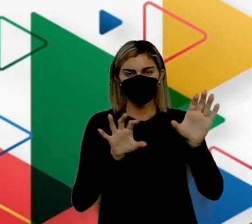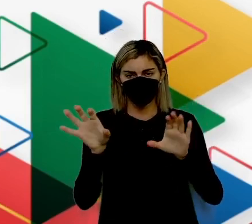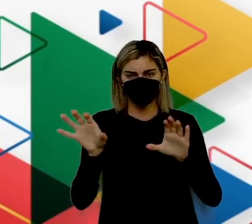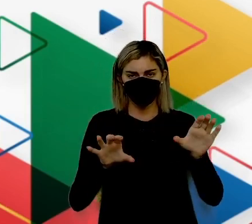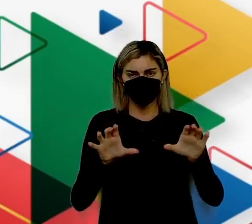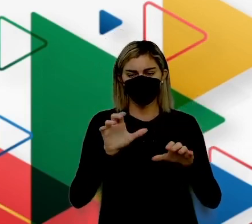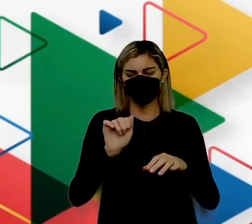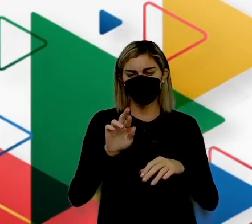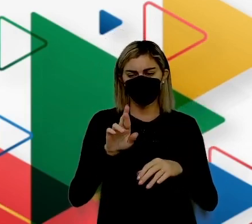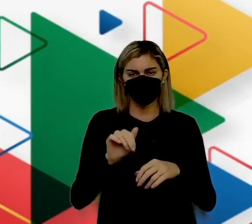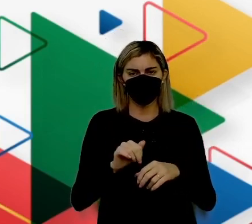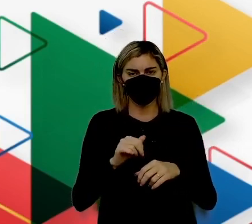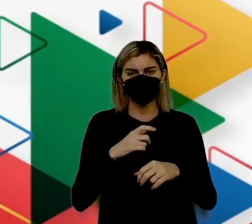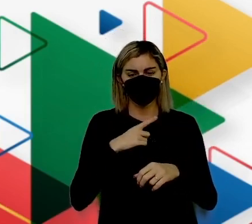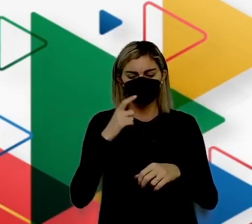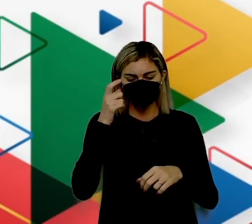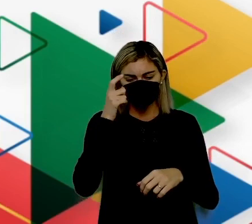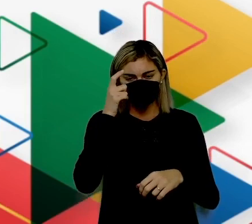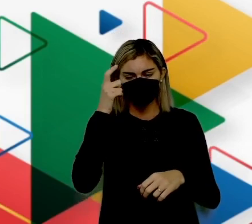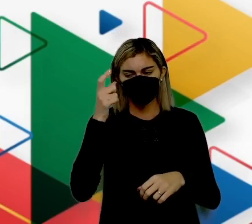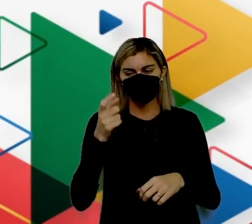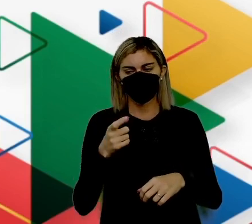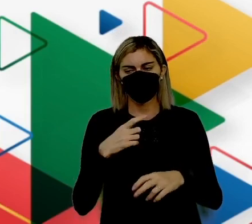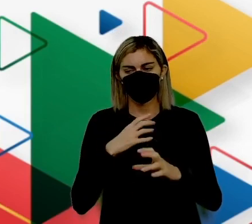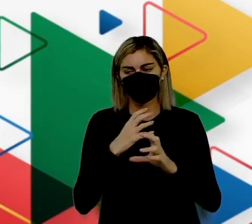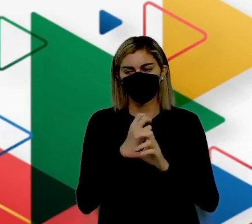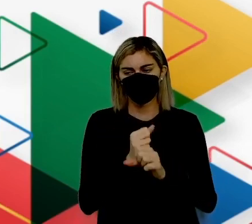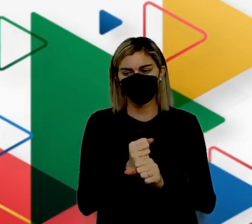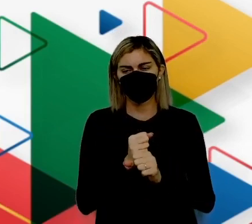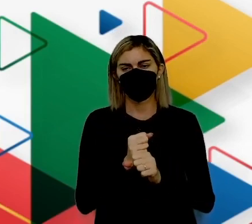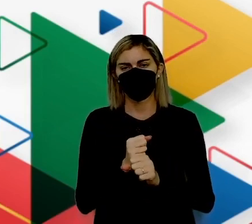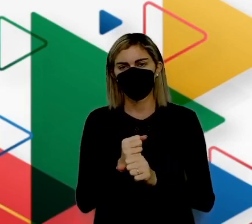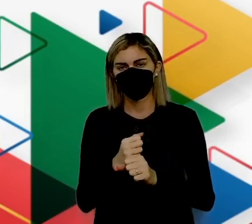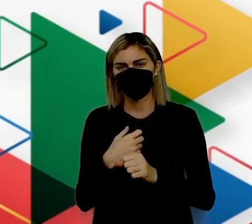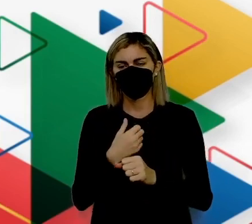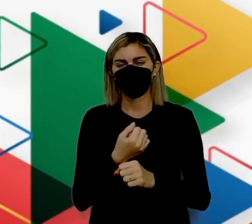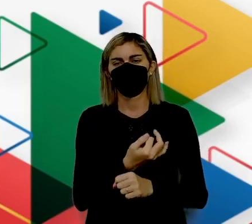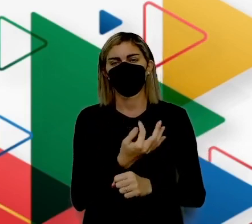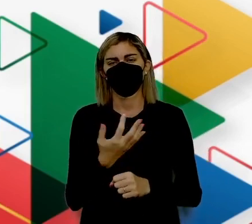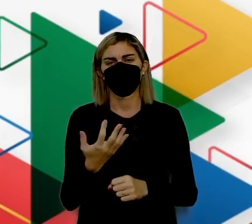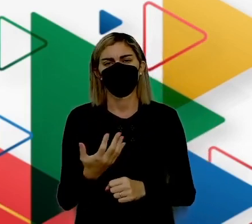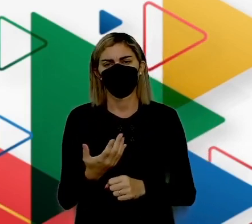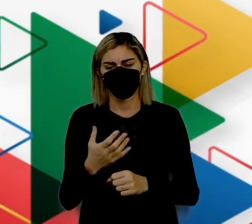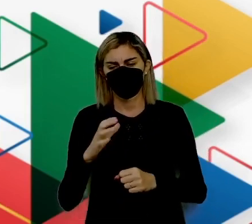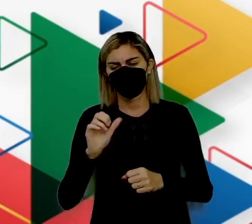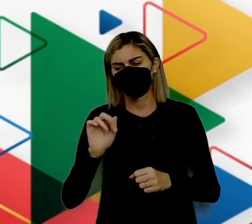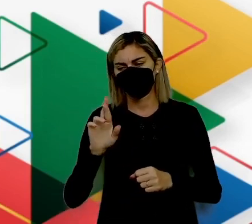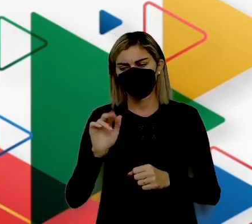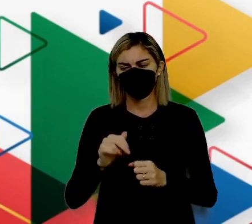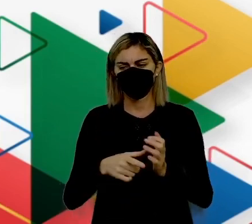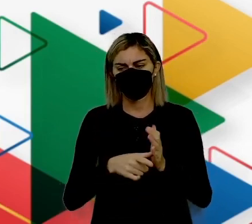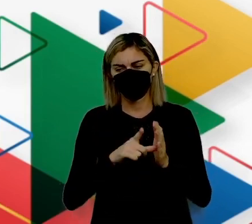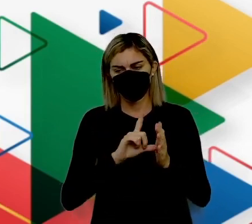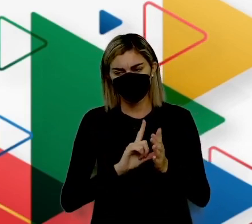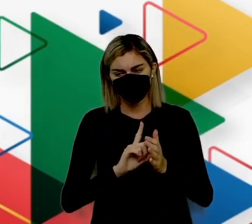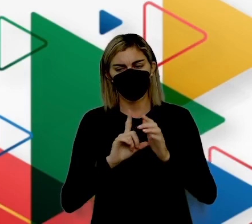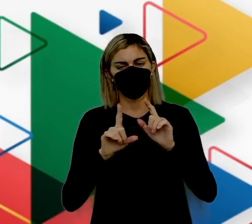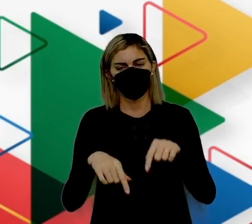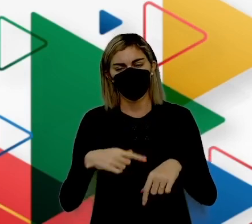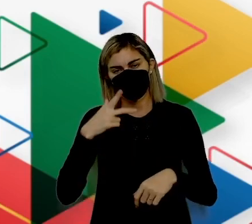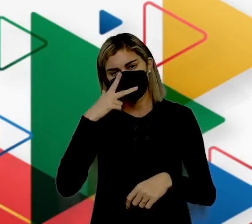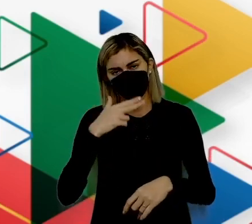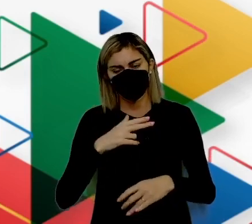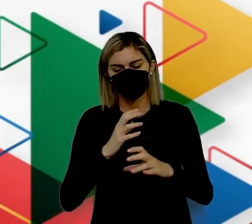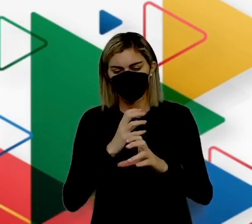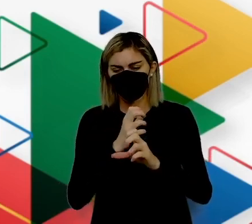cargas. O que interessa é que a soma da quantidade de carga antes é a mesma